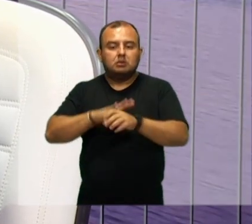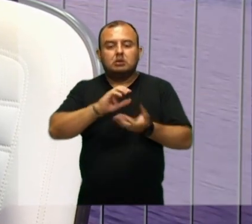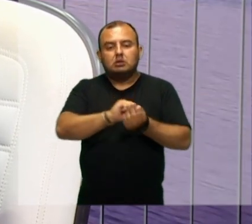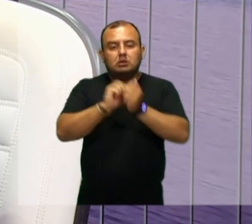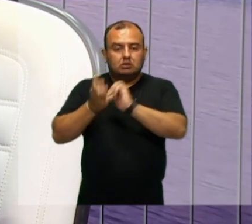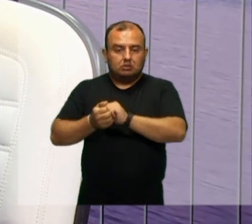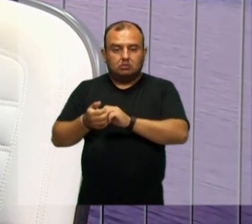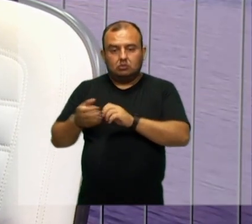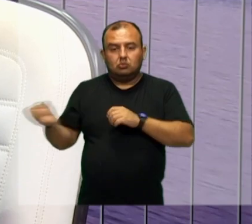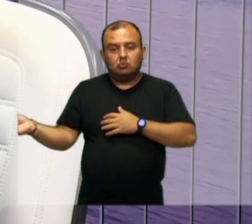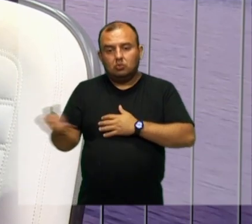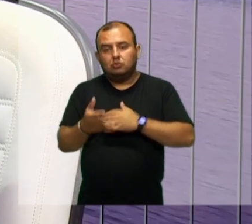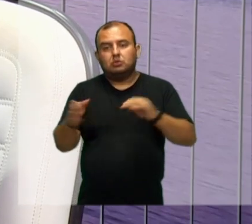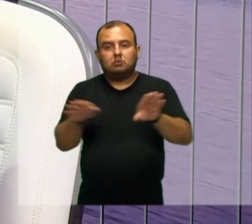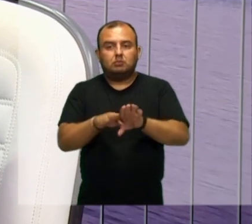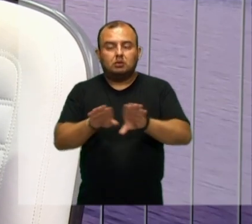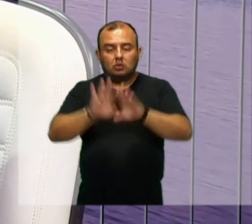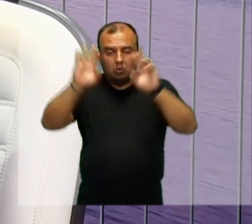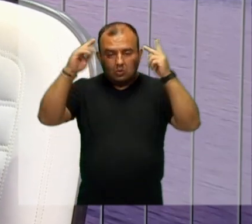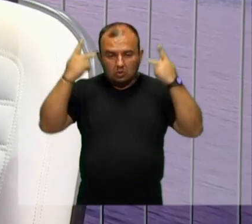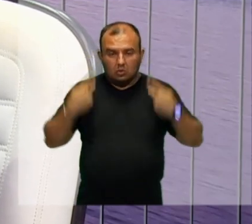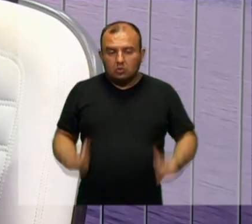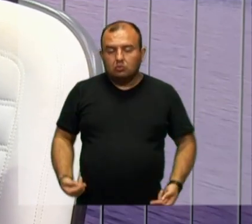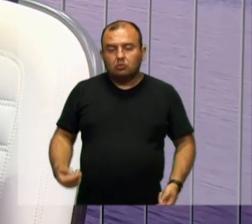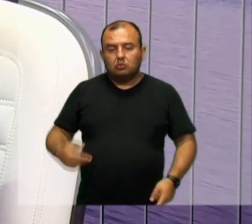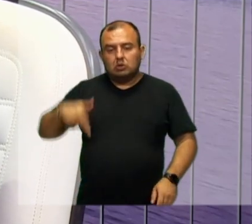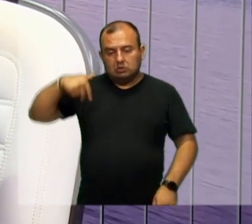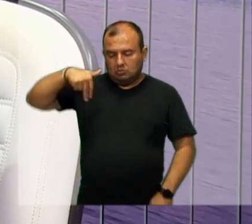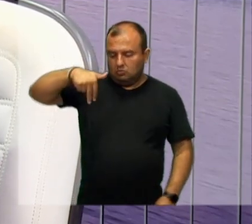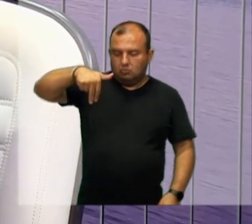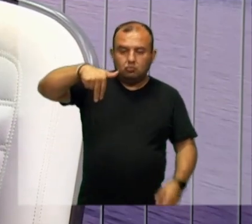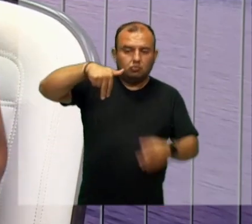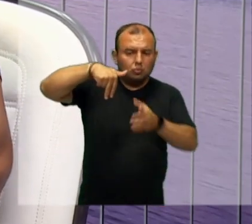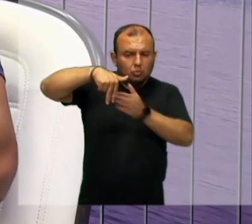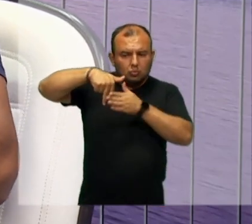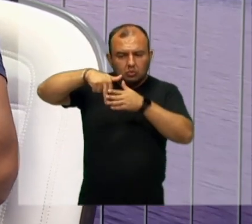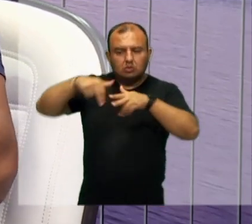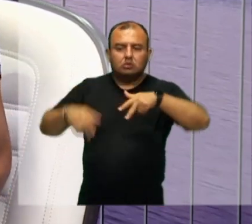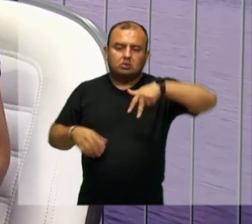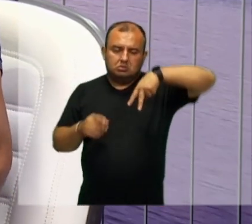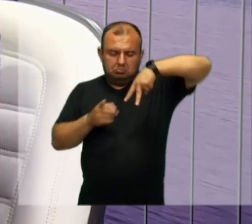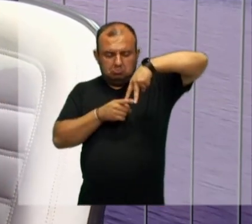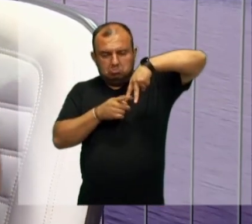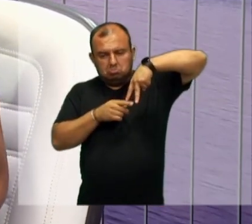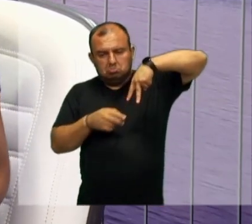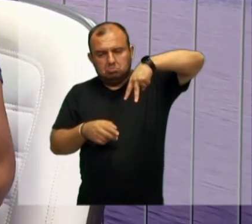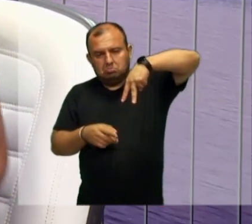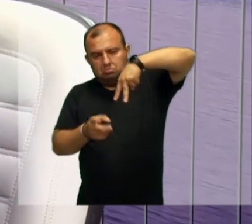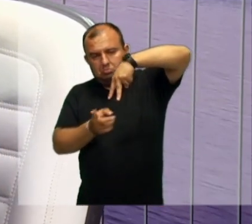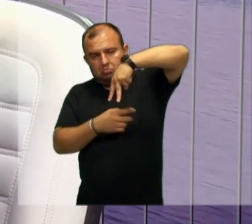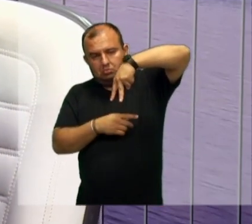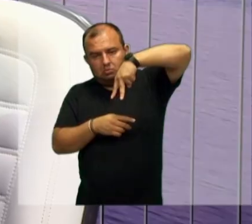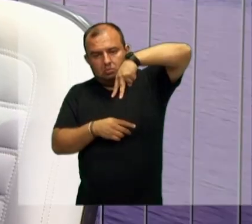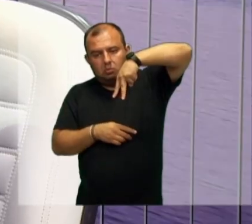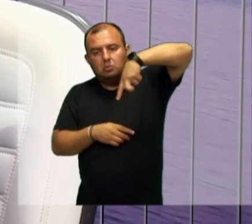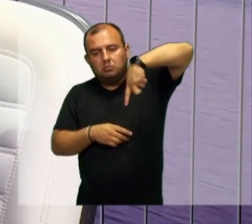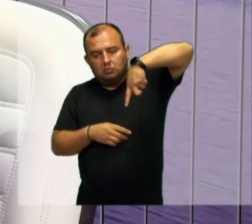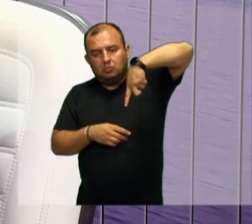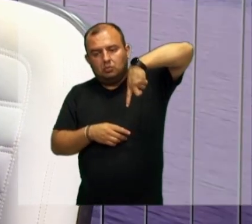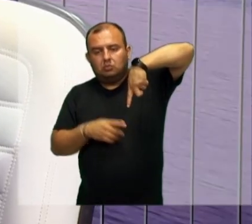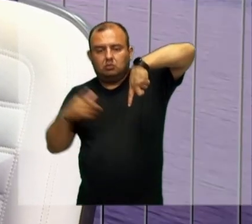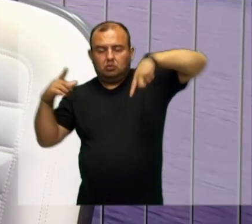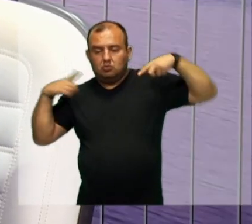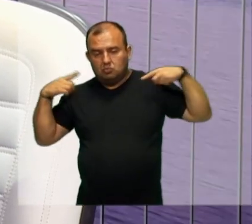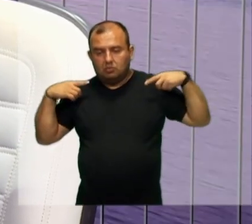a essa nova condição. O ser humano foi feito para andar sobre as suas pernas. No meu caso, eu tive que dividir o esforço, perna e